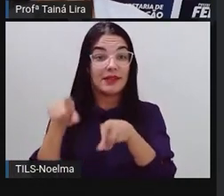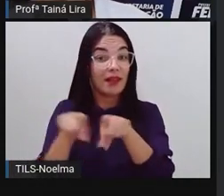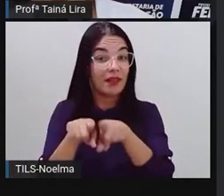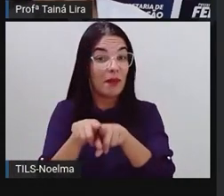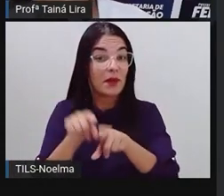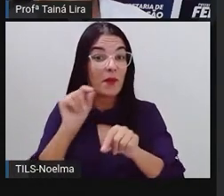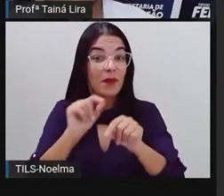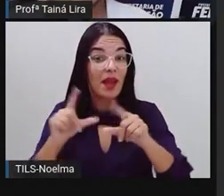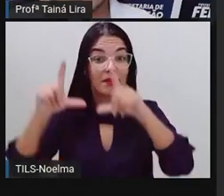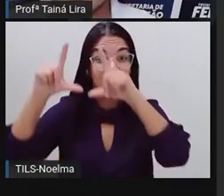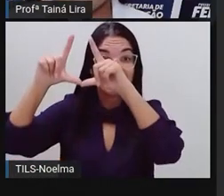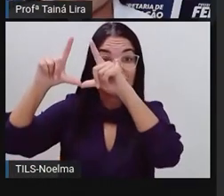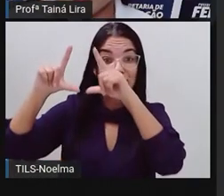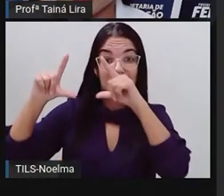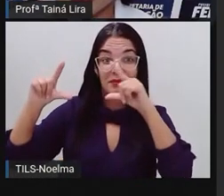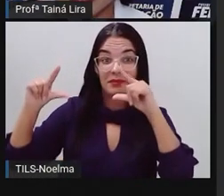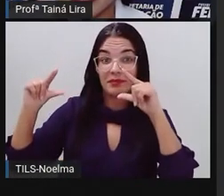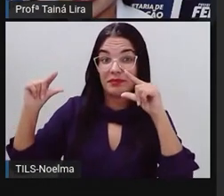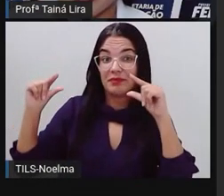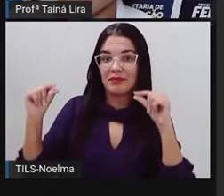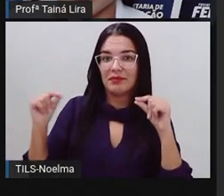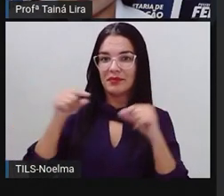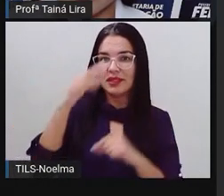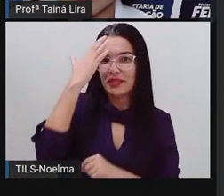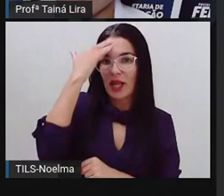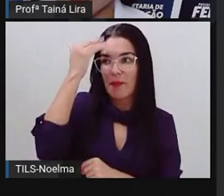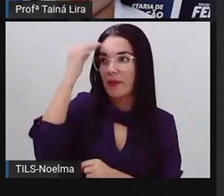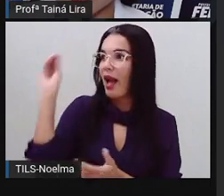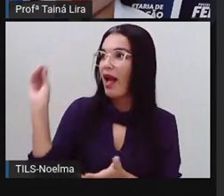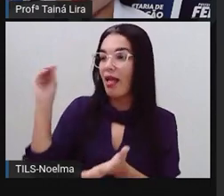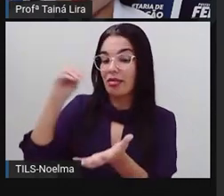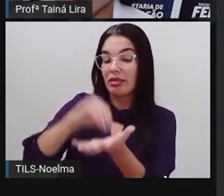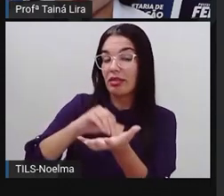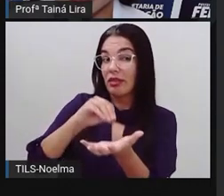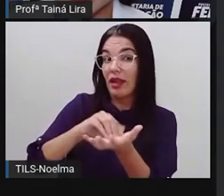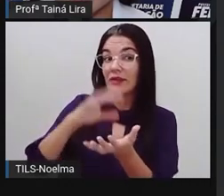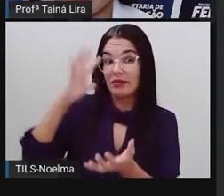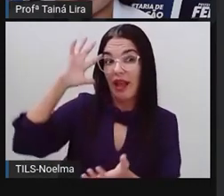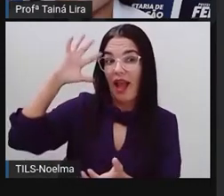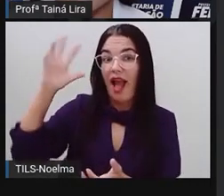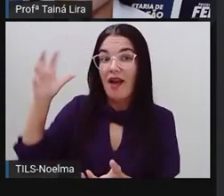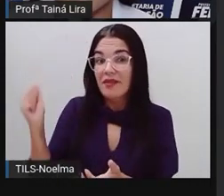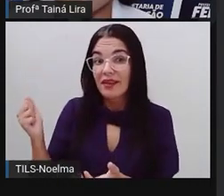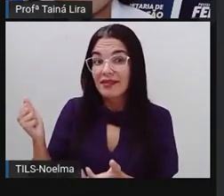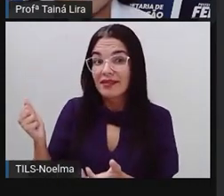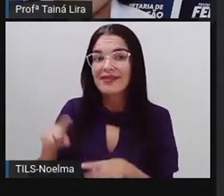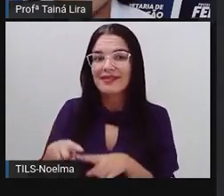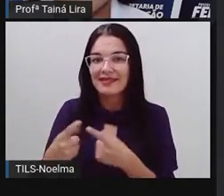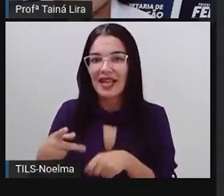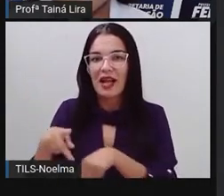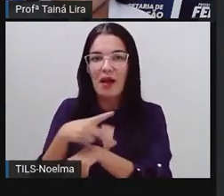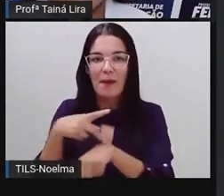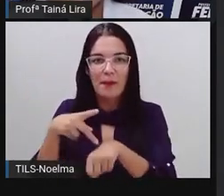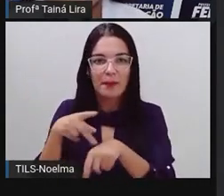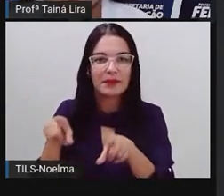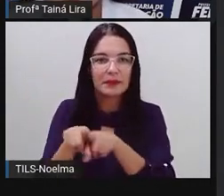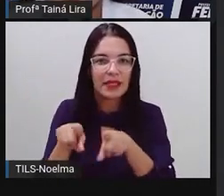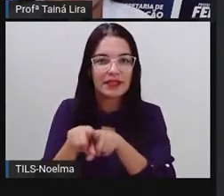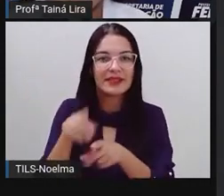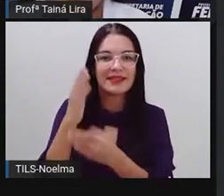Egito quem sabia que o Egito é na África olhar lá o Egito Líbia Marrocos